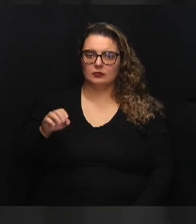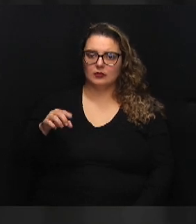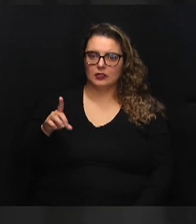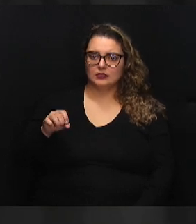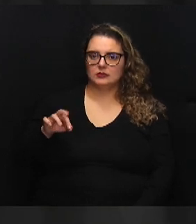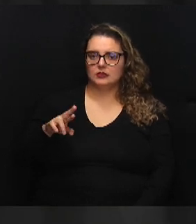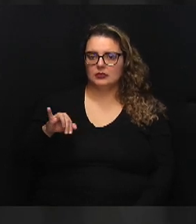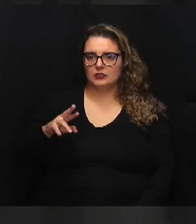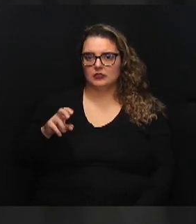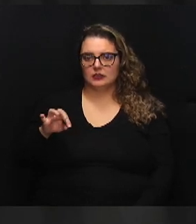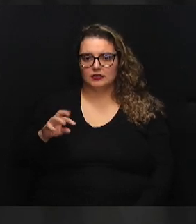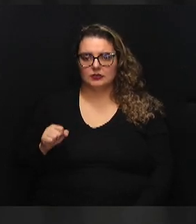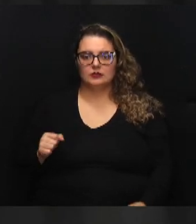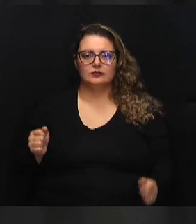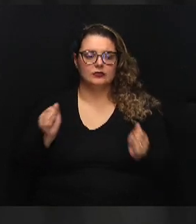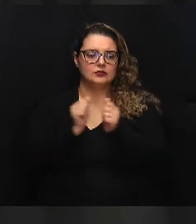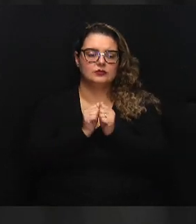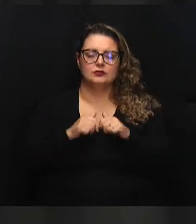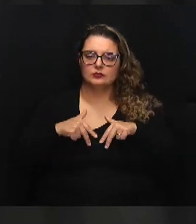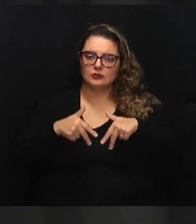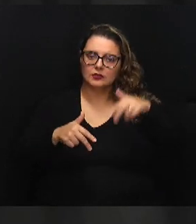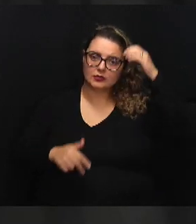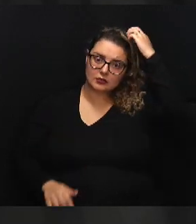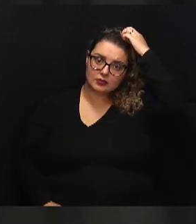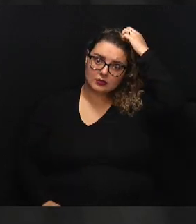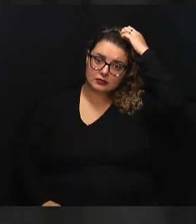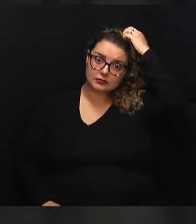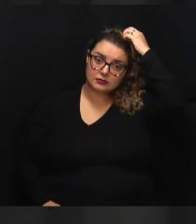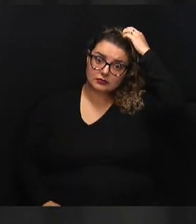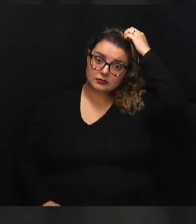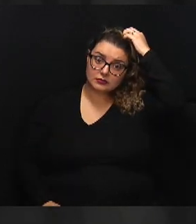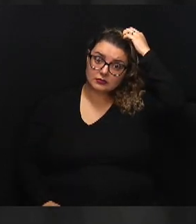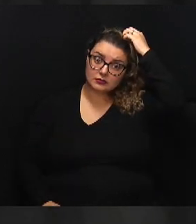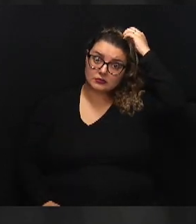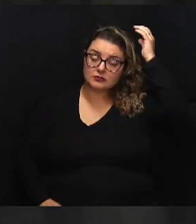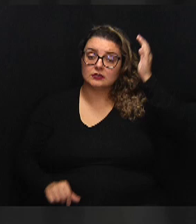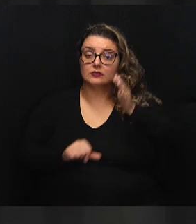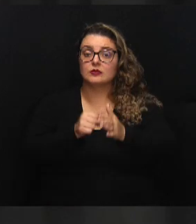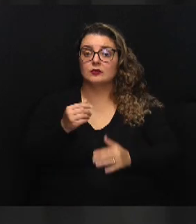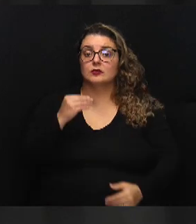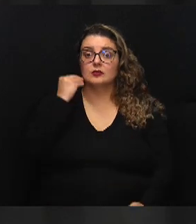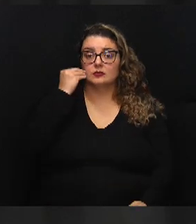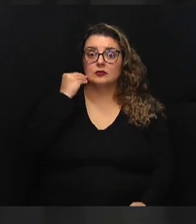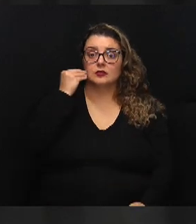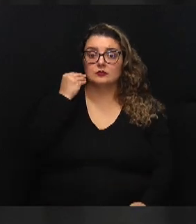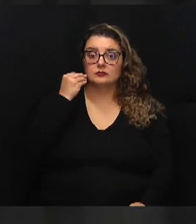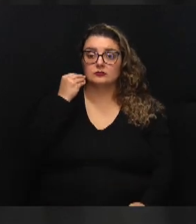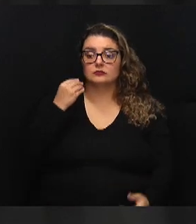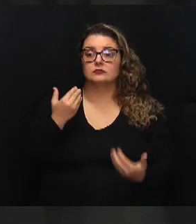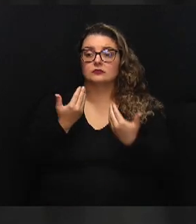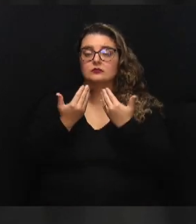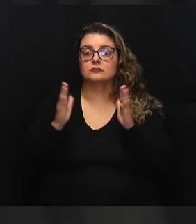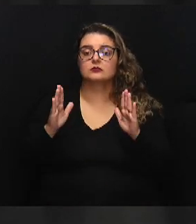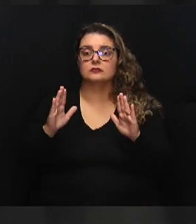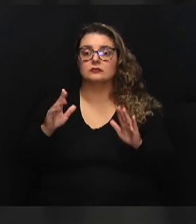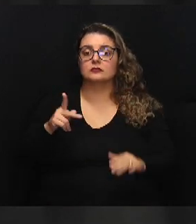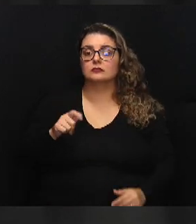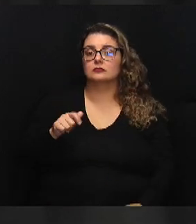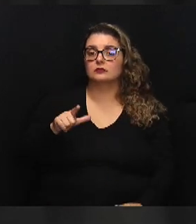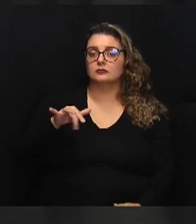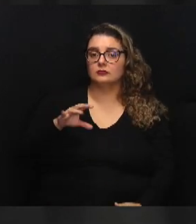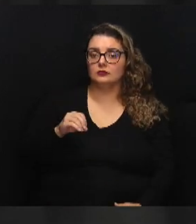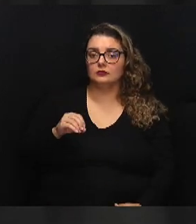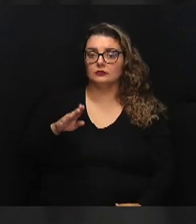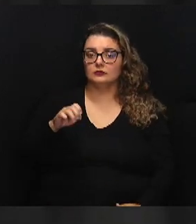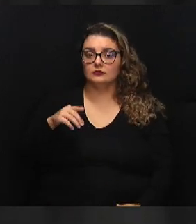foi comigo, caminhou comigo para a gente mudar. Isso foi a minha primeira experiência, que foi abrir a porta do Palácio dos Bandeirantes para que